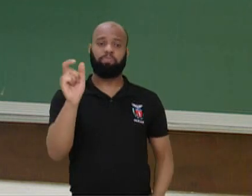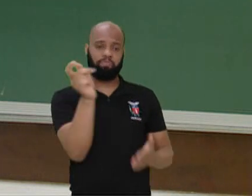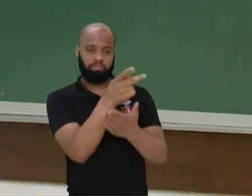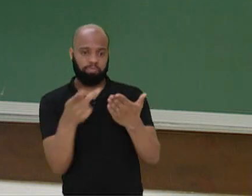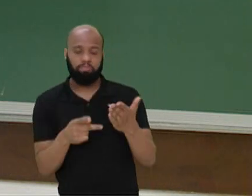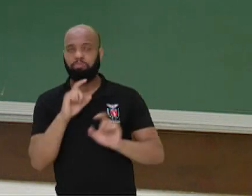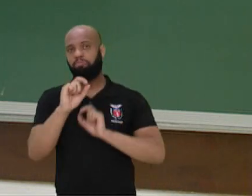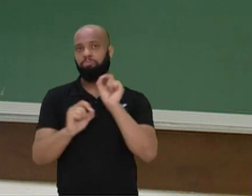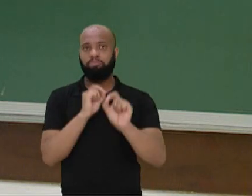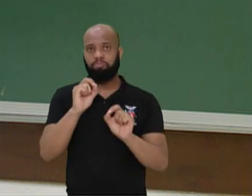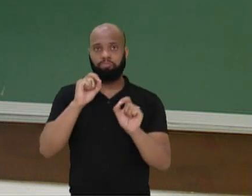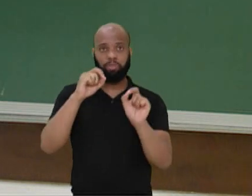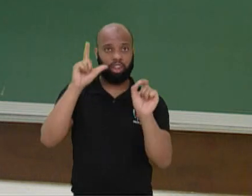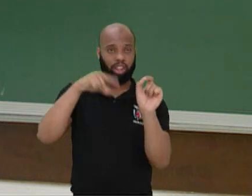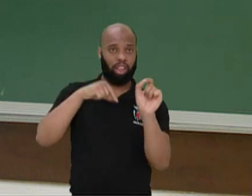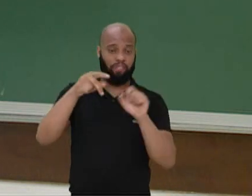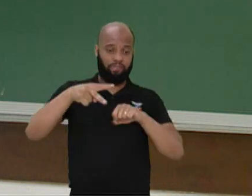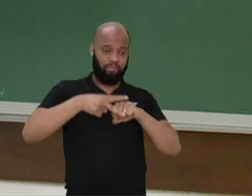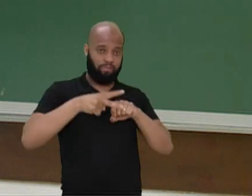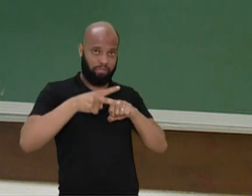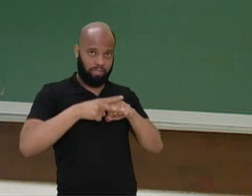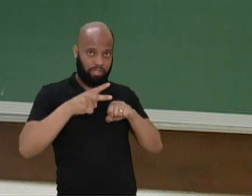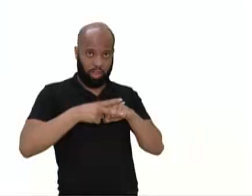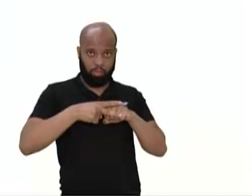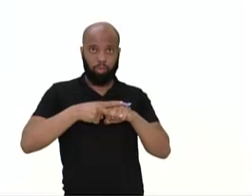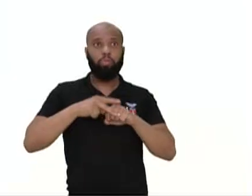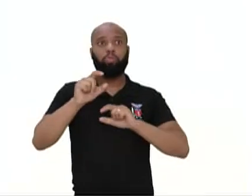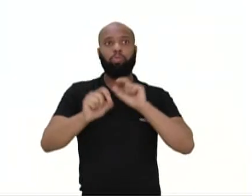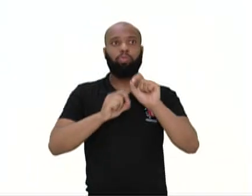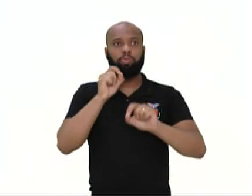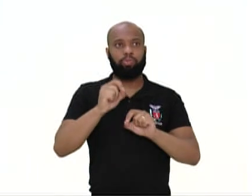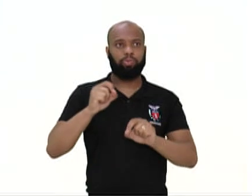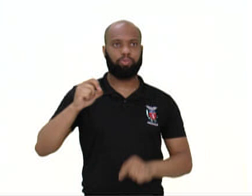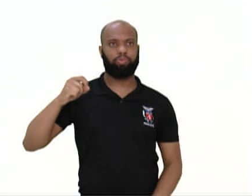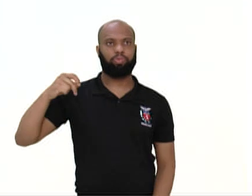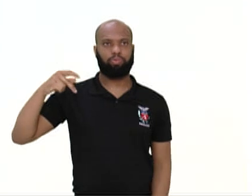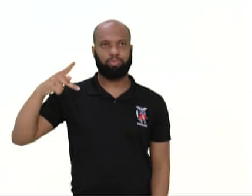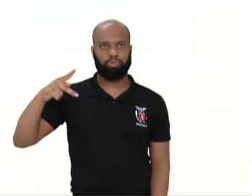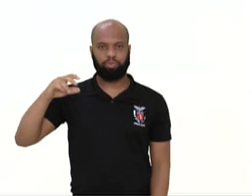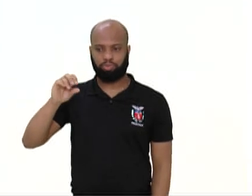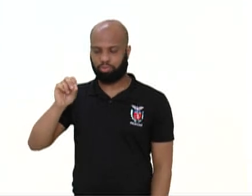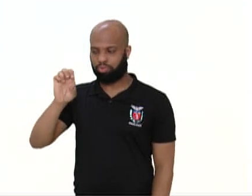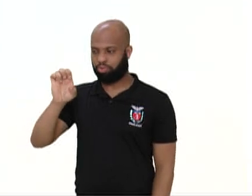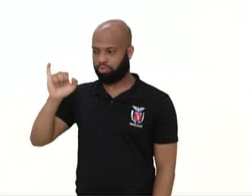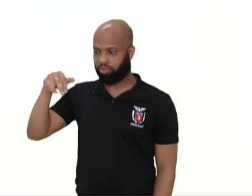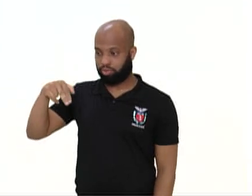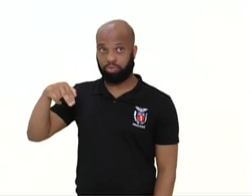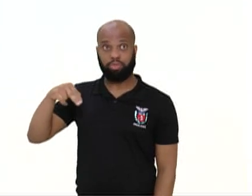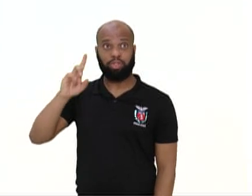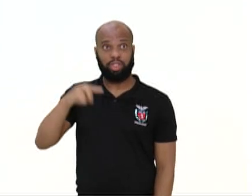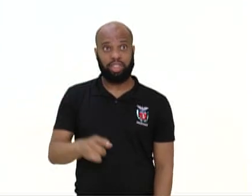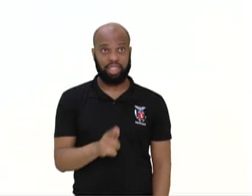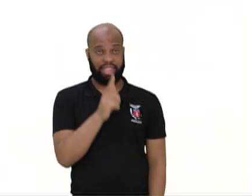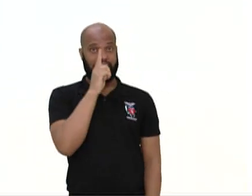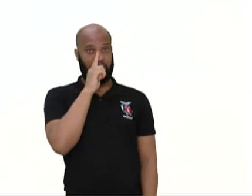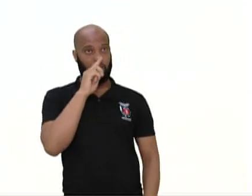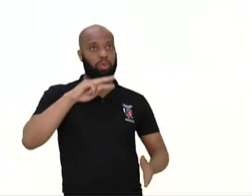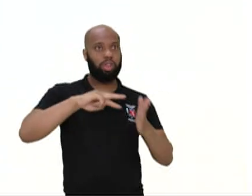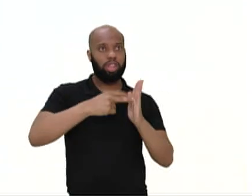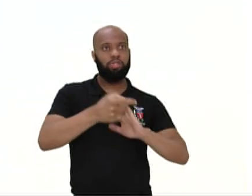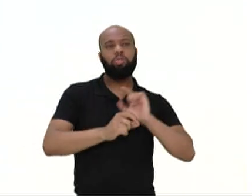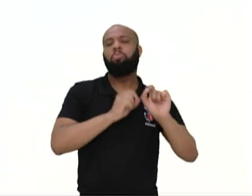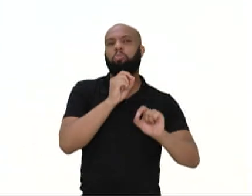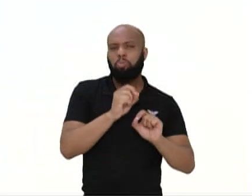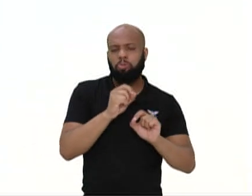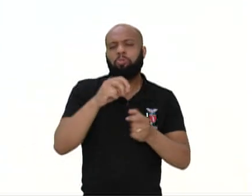se deriva do verbo grego poem, que significa hacer, crear, componer. O